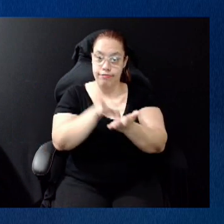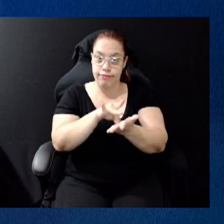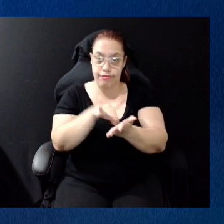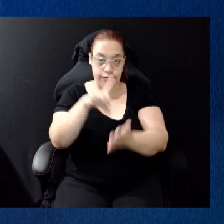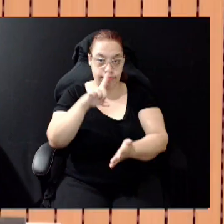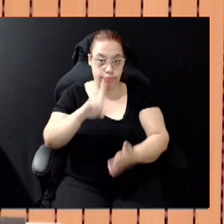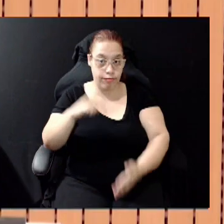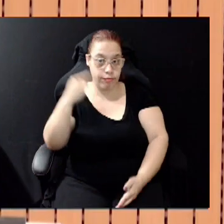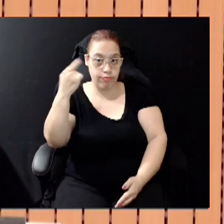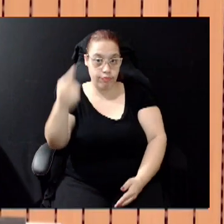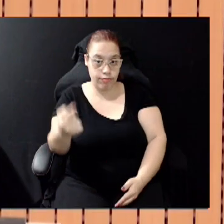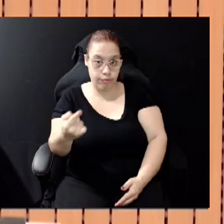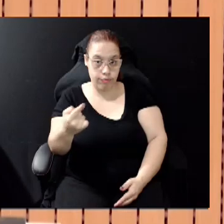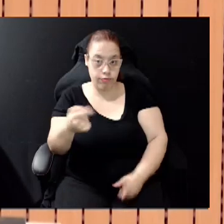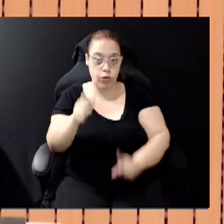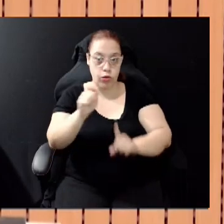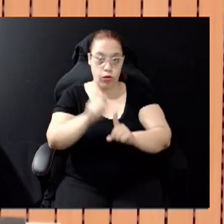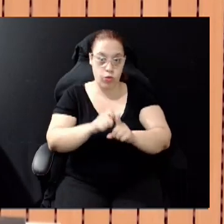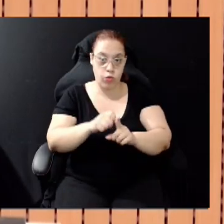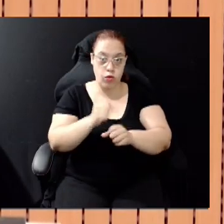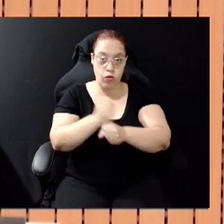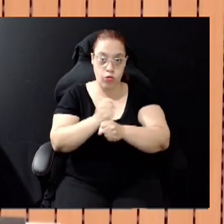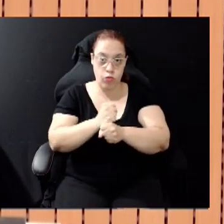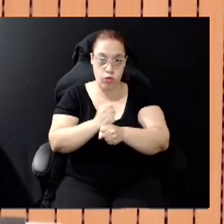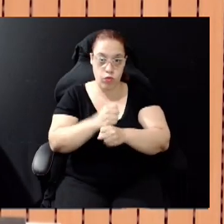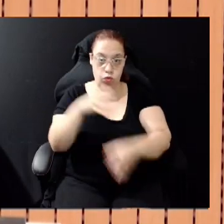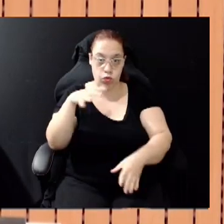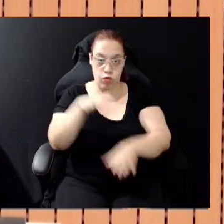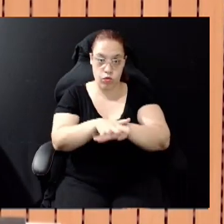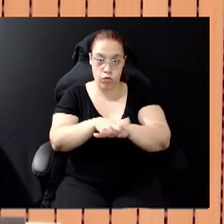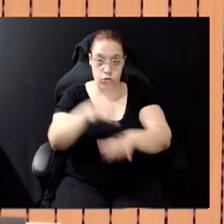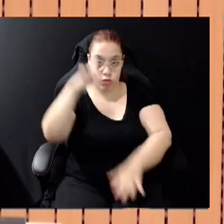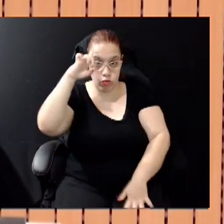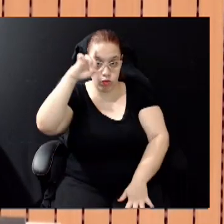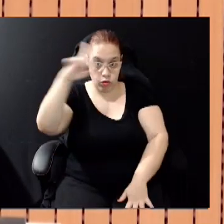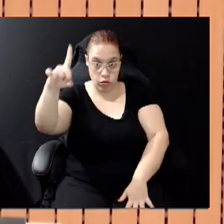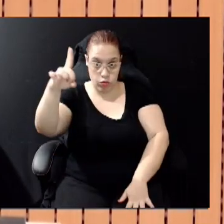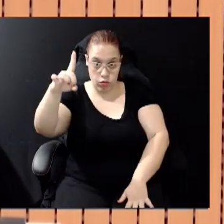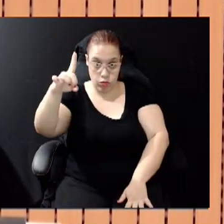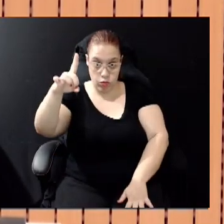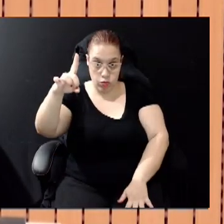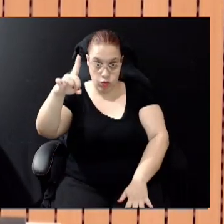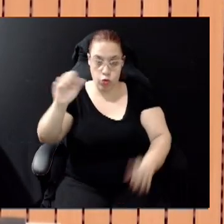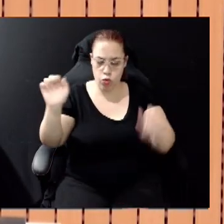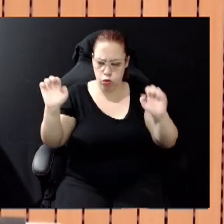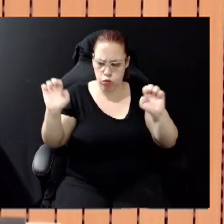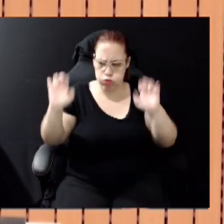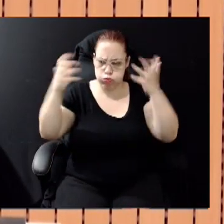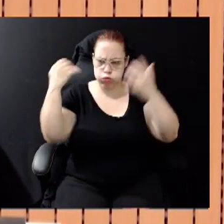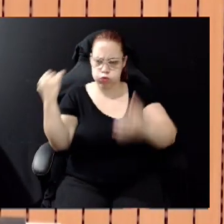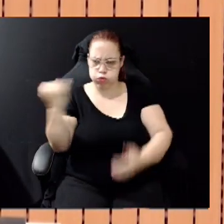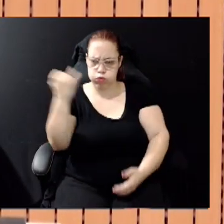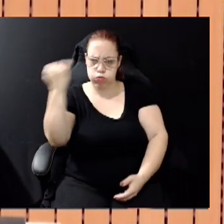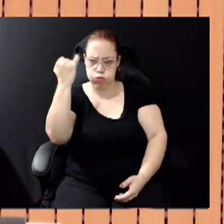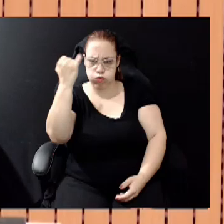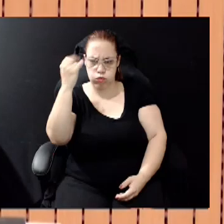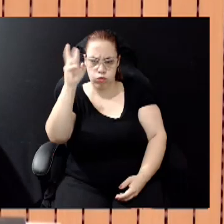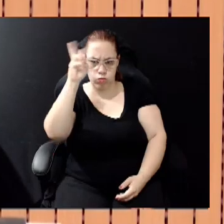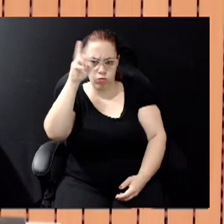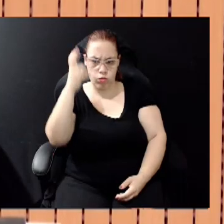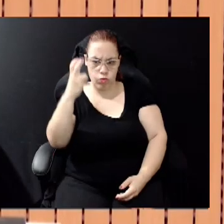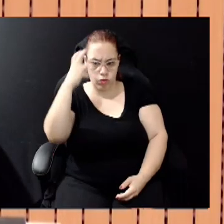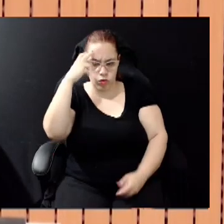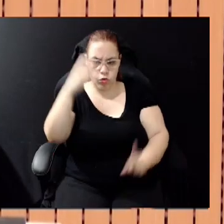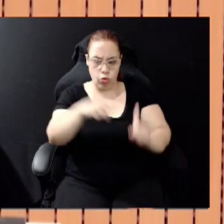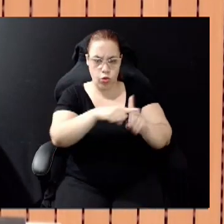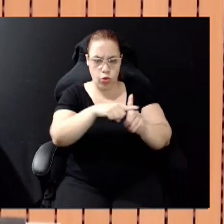do mesmo ano. A implementação de um dia para celebrar a importância do patrimônio cultural funerário